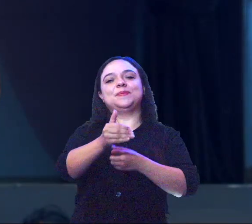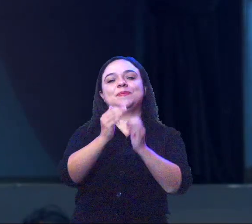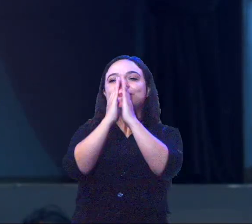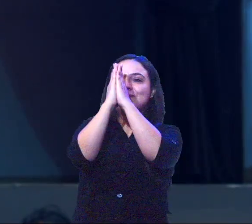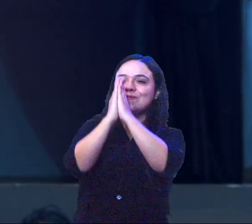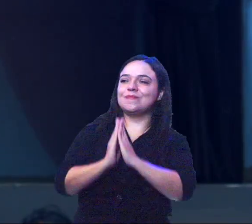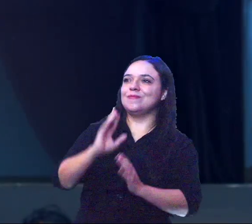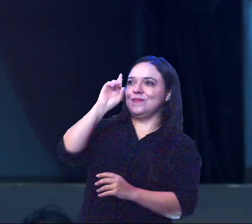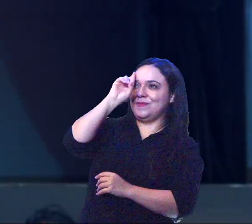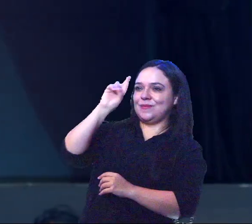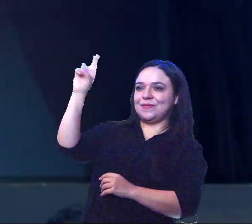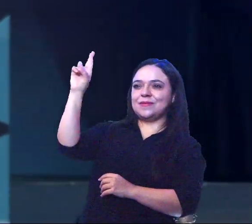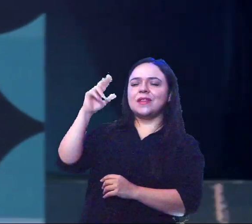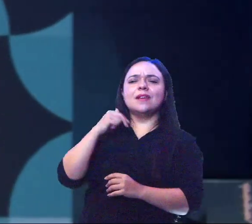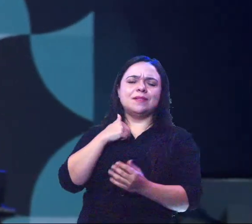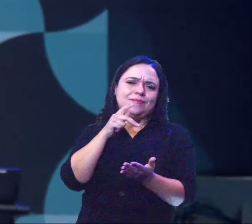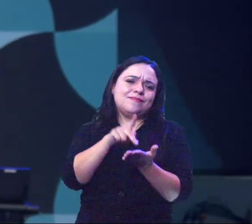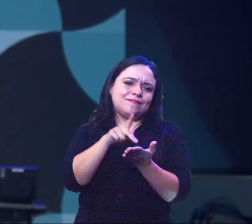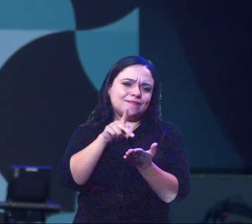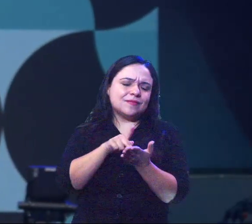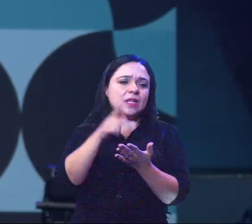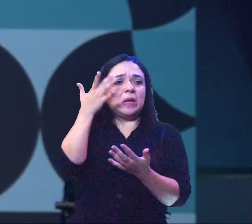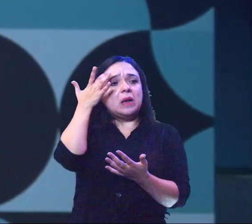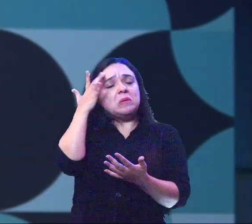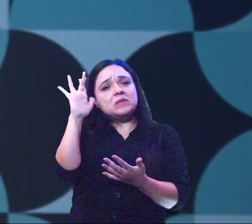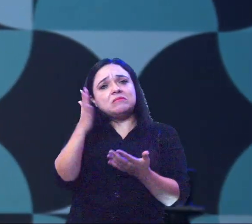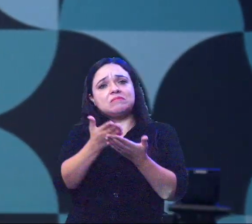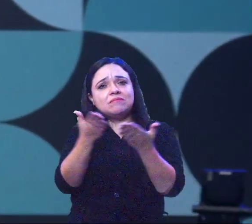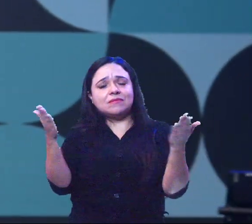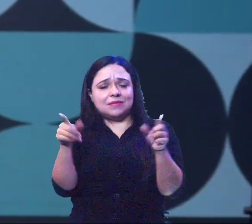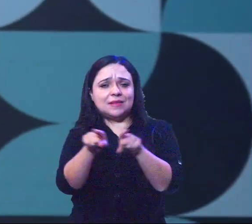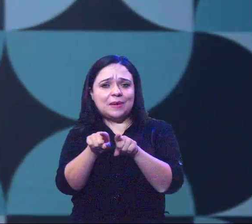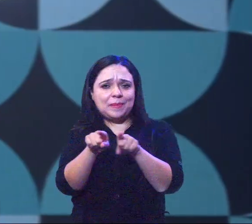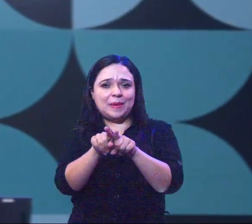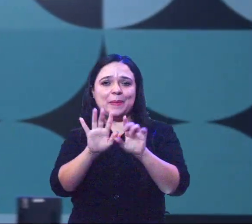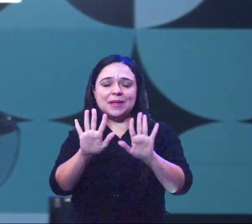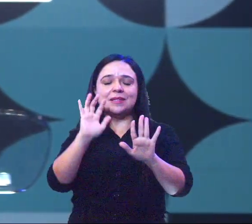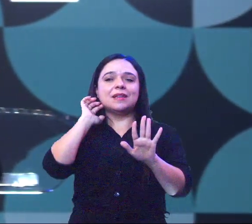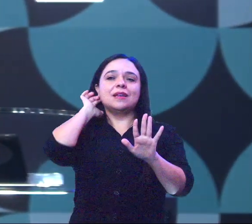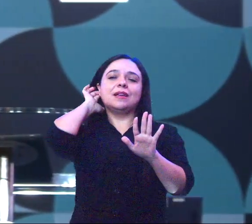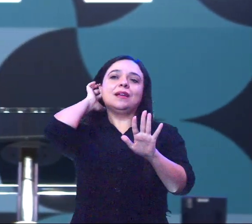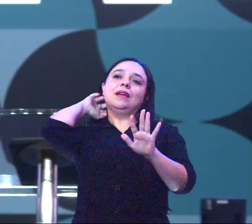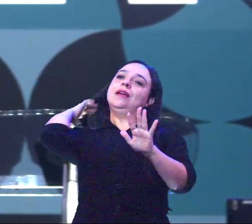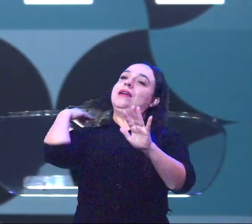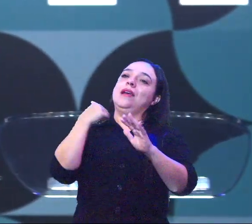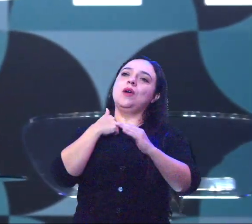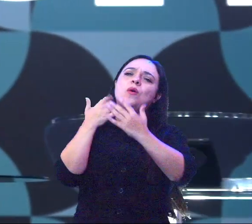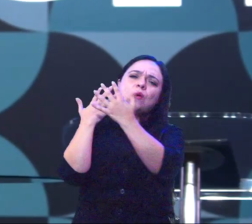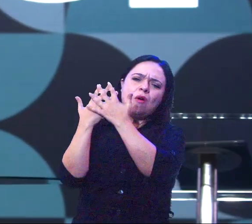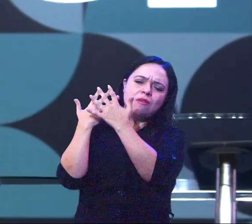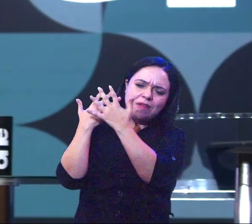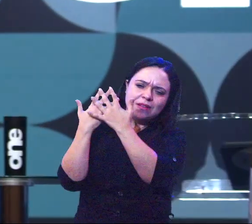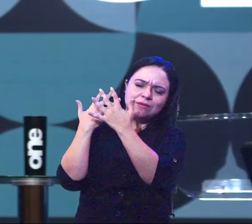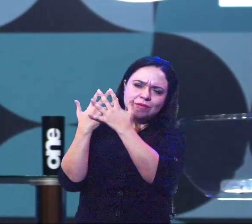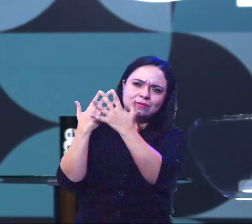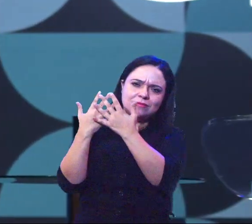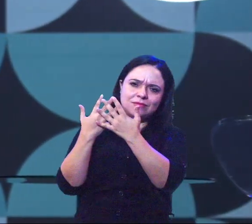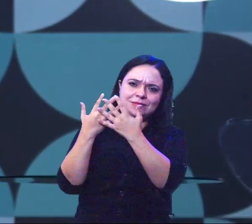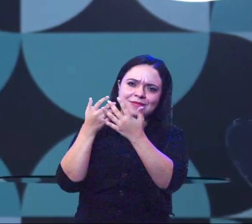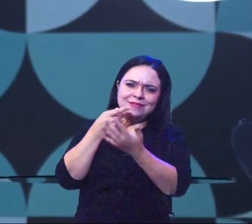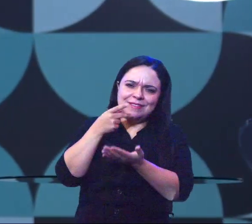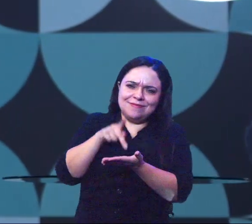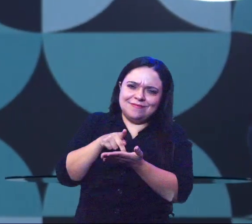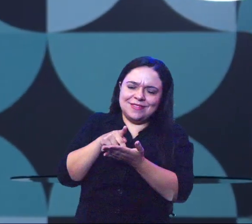E eu confesso para você, não sei se é o teu caso também, mas toda virada de ano eu confesso que eu fico um pouquinho